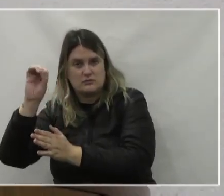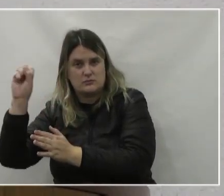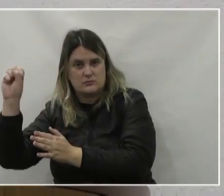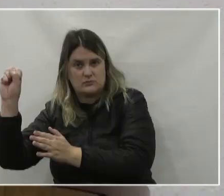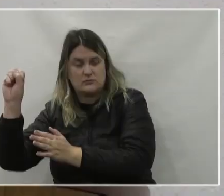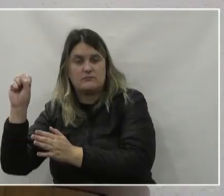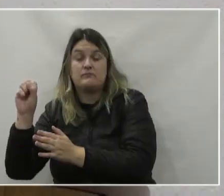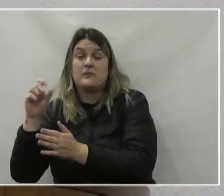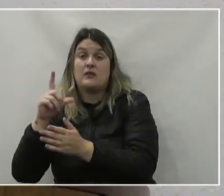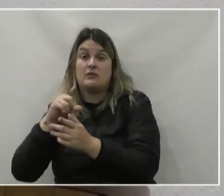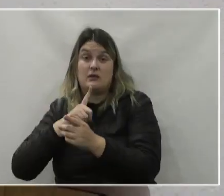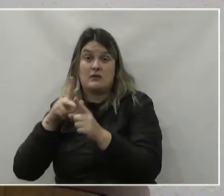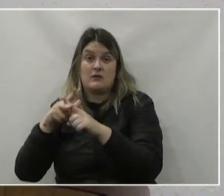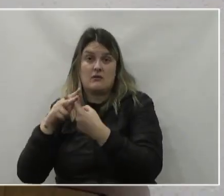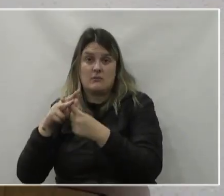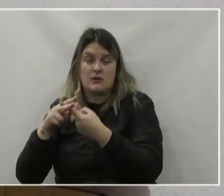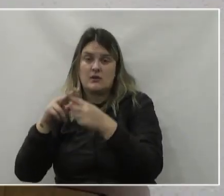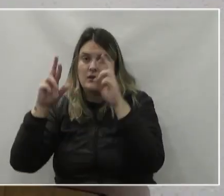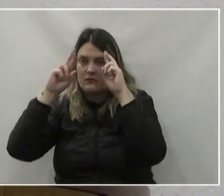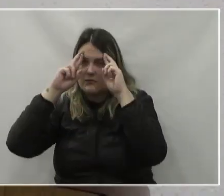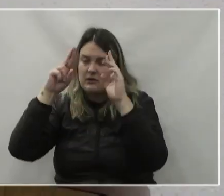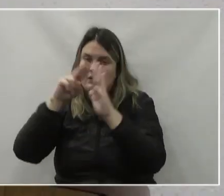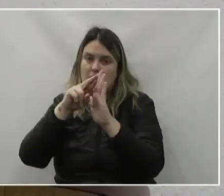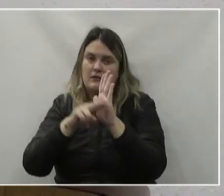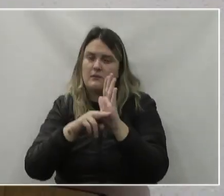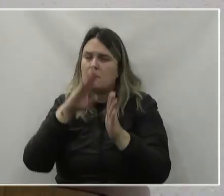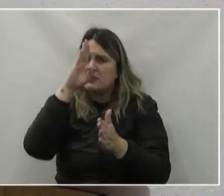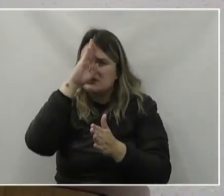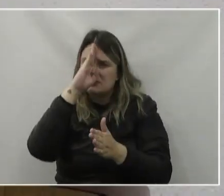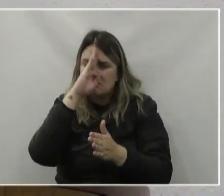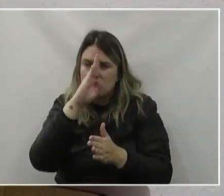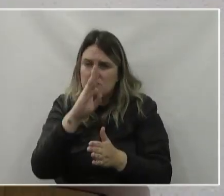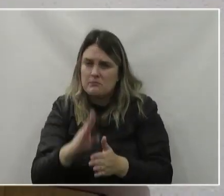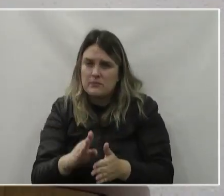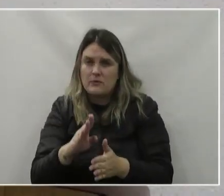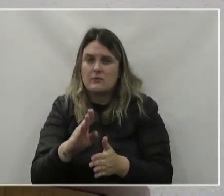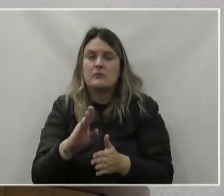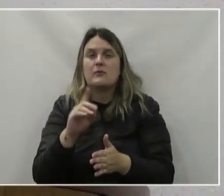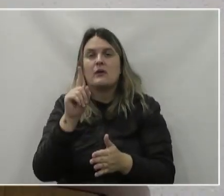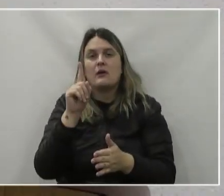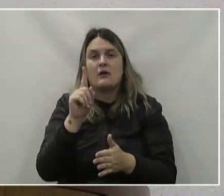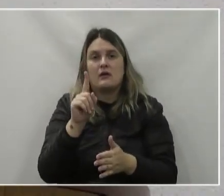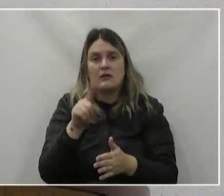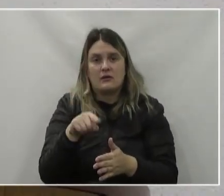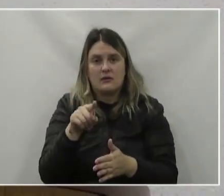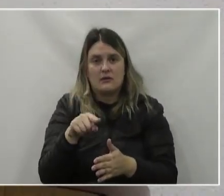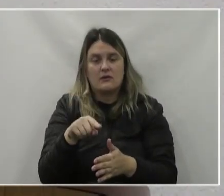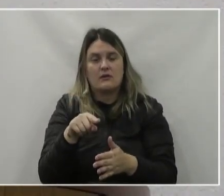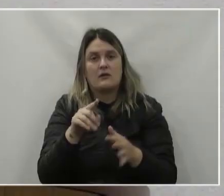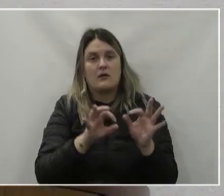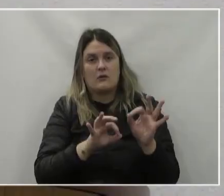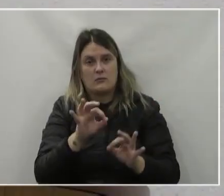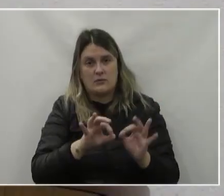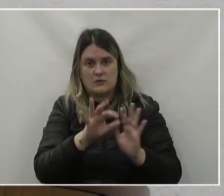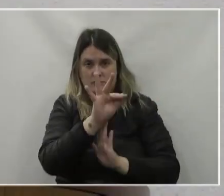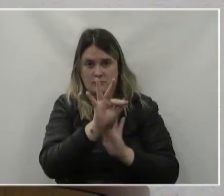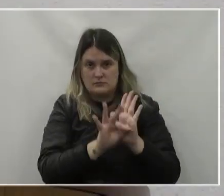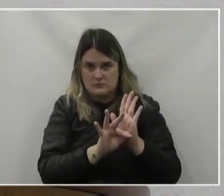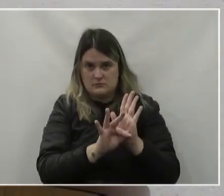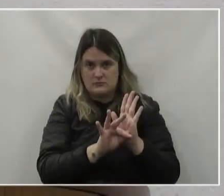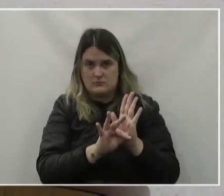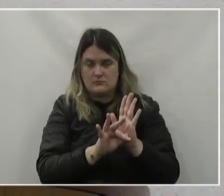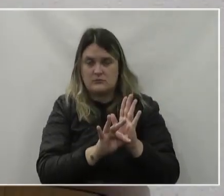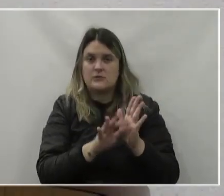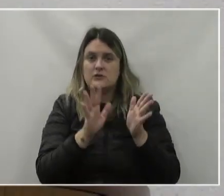são meramente formais, né? O principal fator deles seria o fator da atualização. E esse, então, a